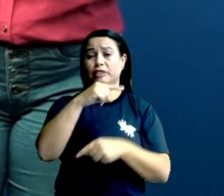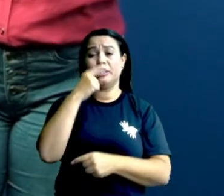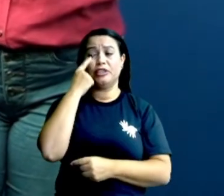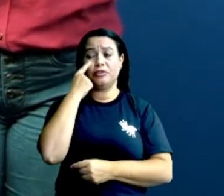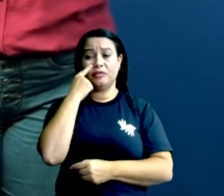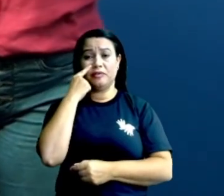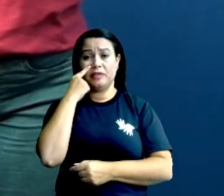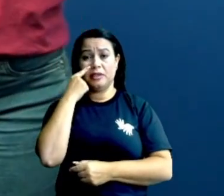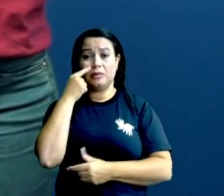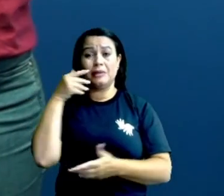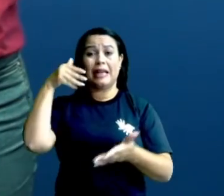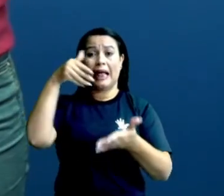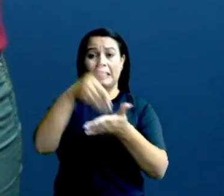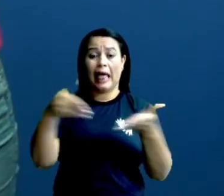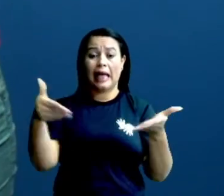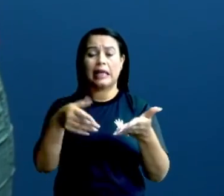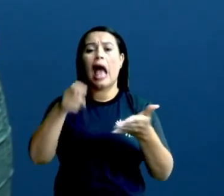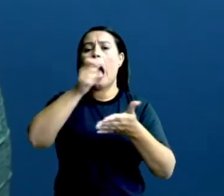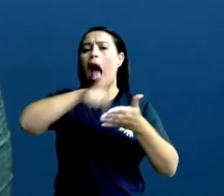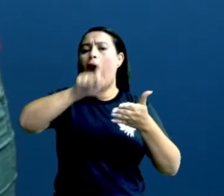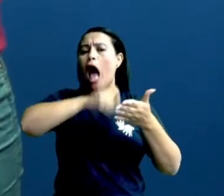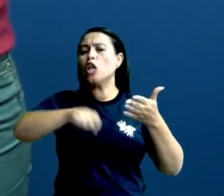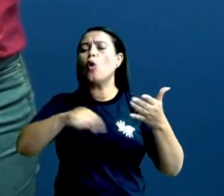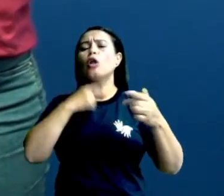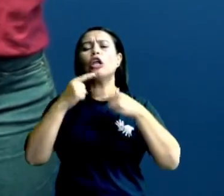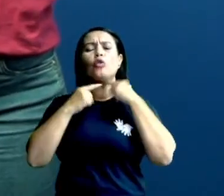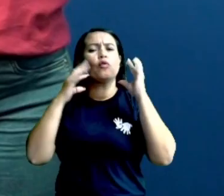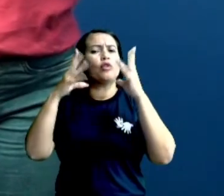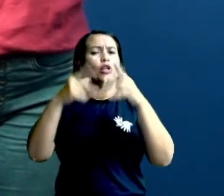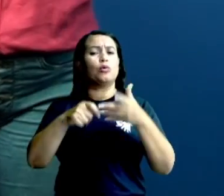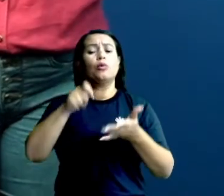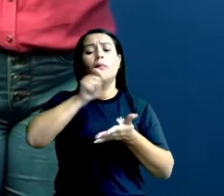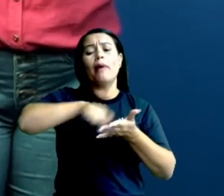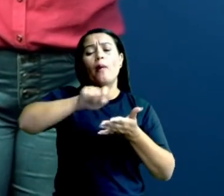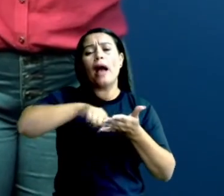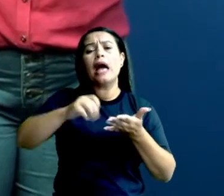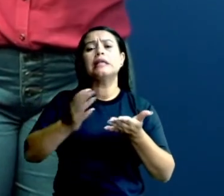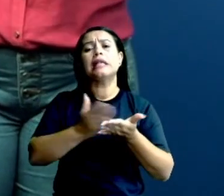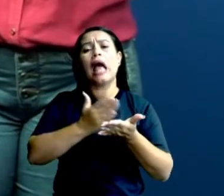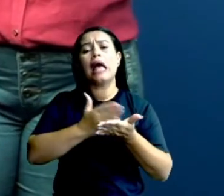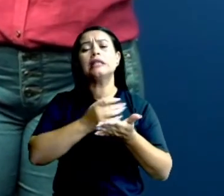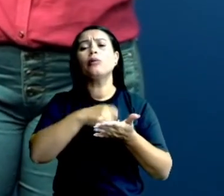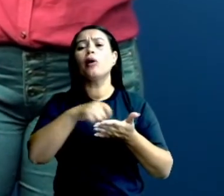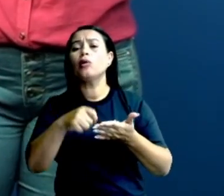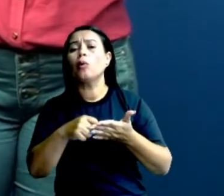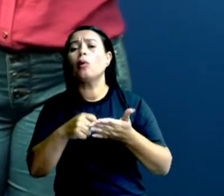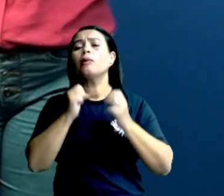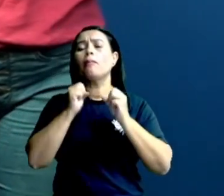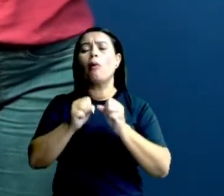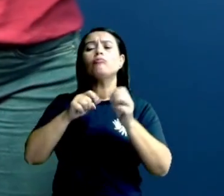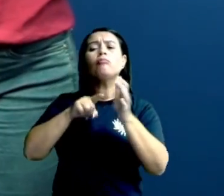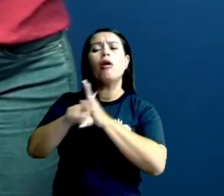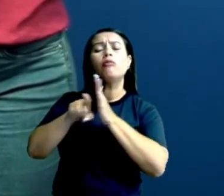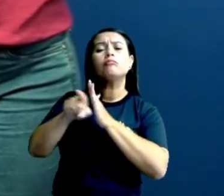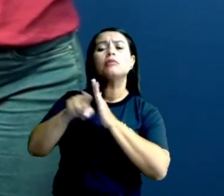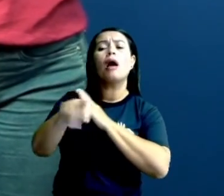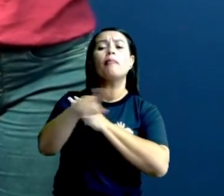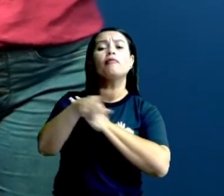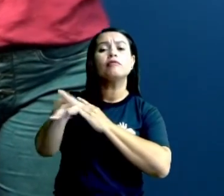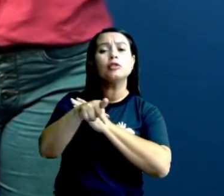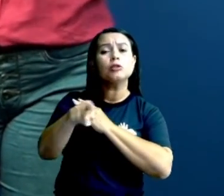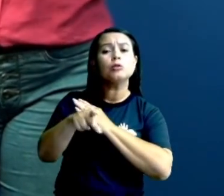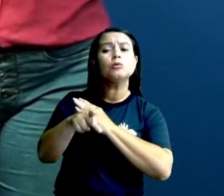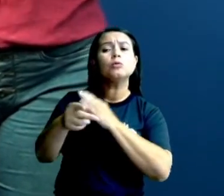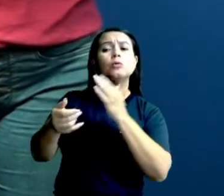viram até aqui, anotem todas as dúvidas, pega um caderninho, dê uma anotadinha, procura se informar com a tua